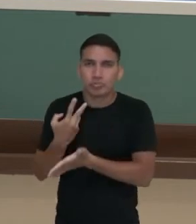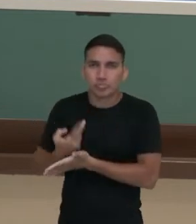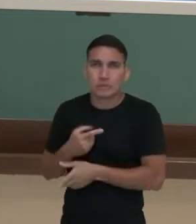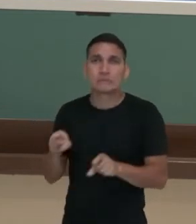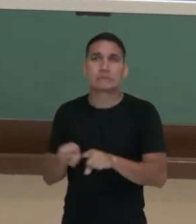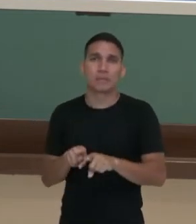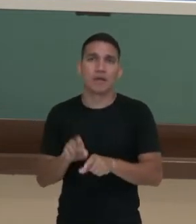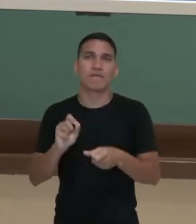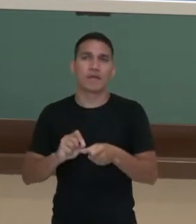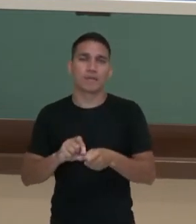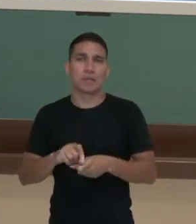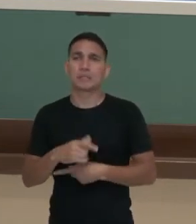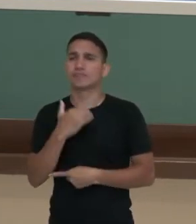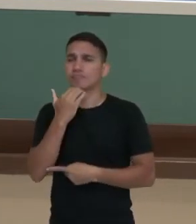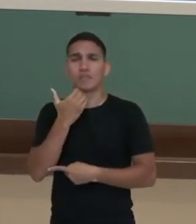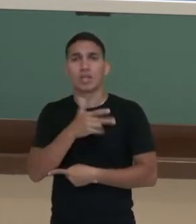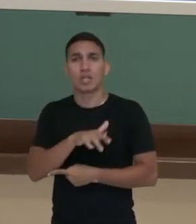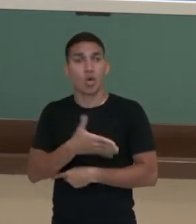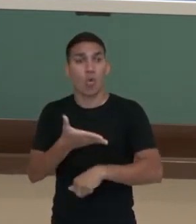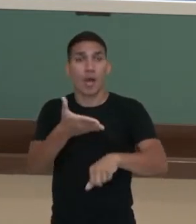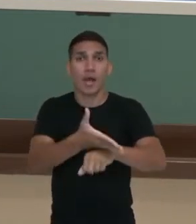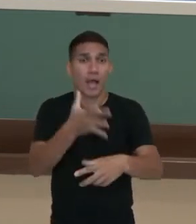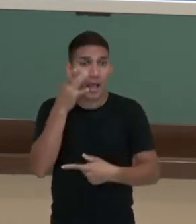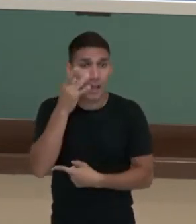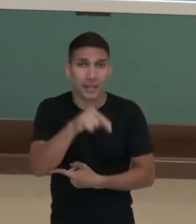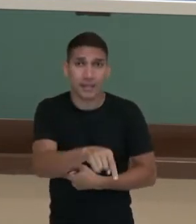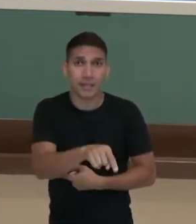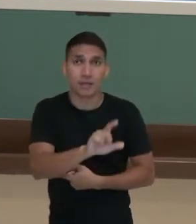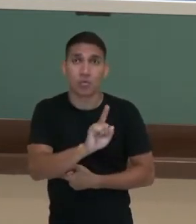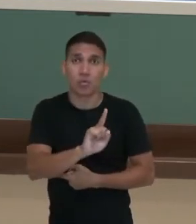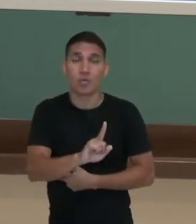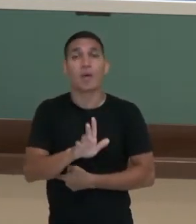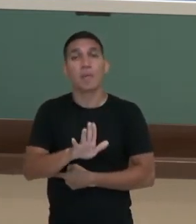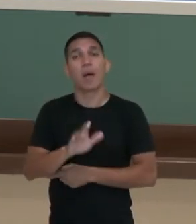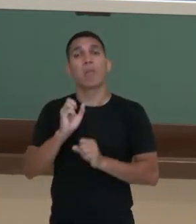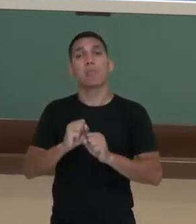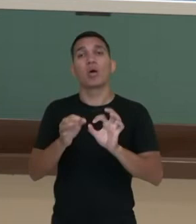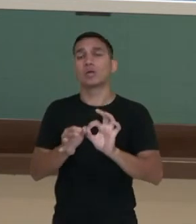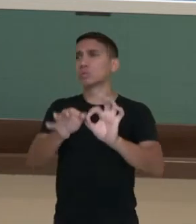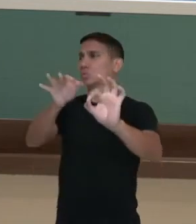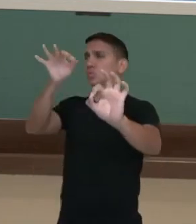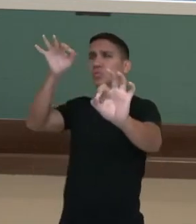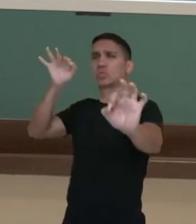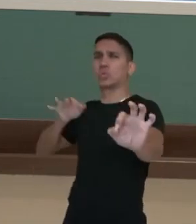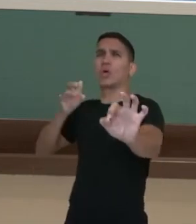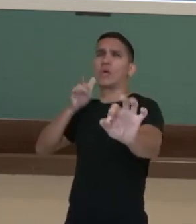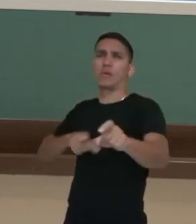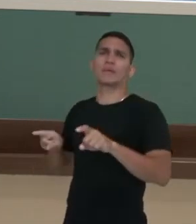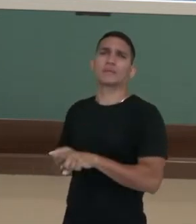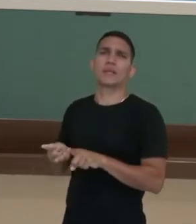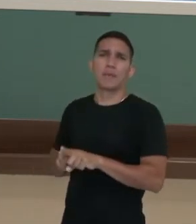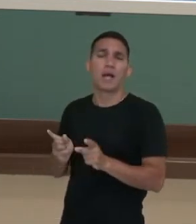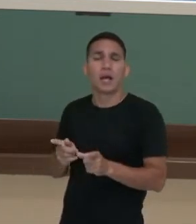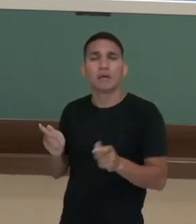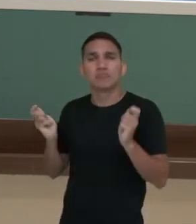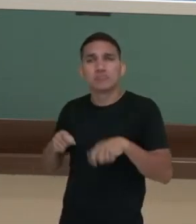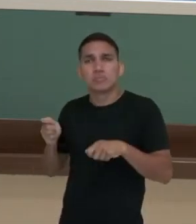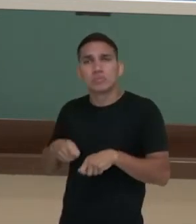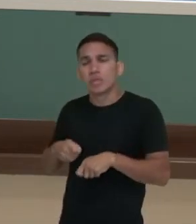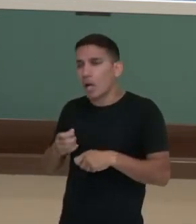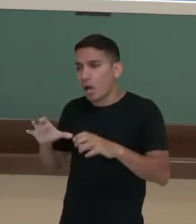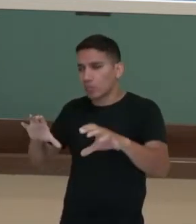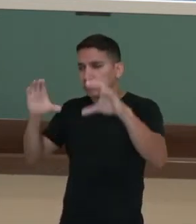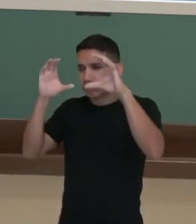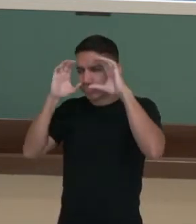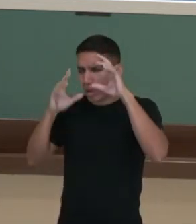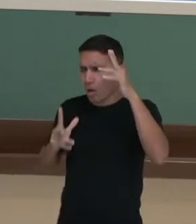está no ambiente, né, na sala de cirurgia. Ele pode estar a muitos quilômetros dali e,